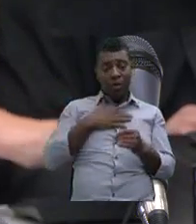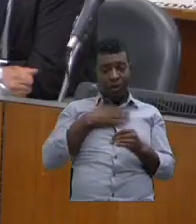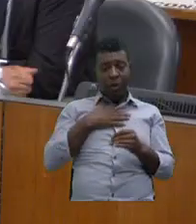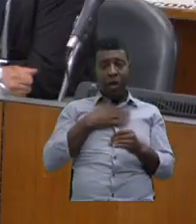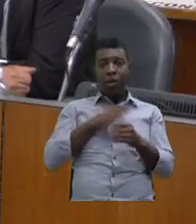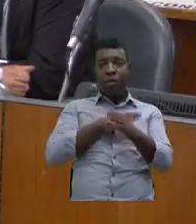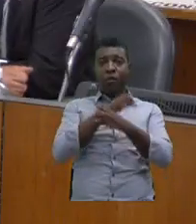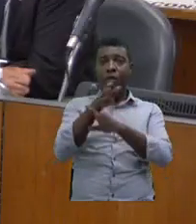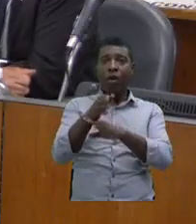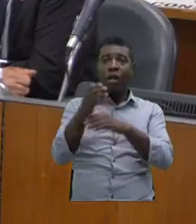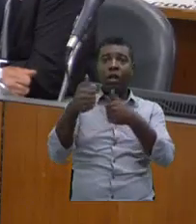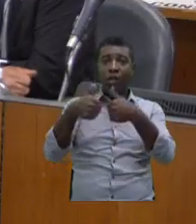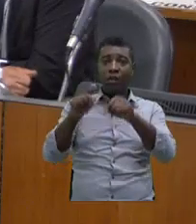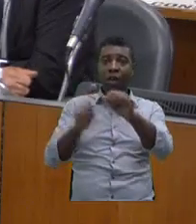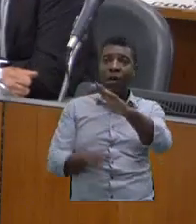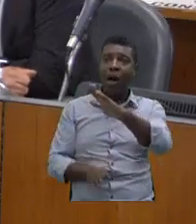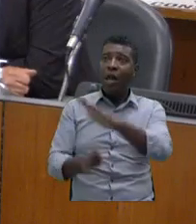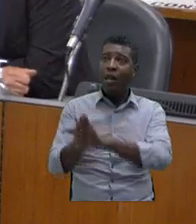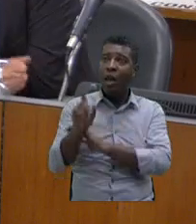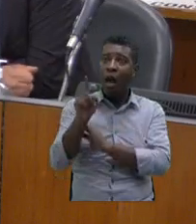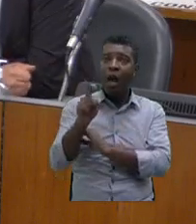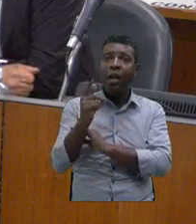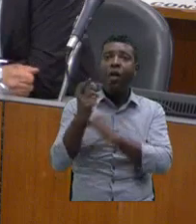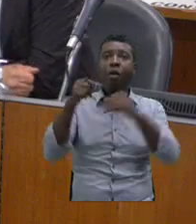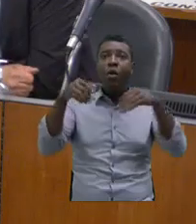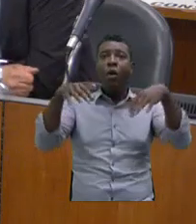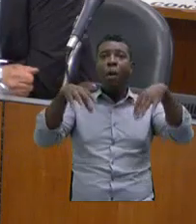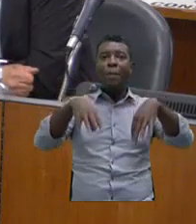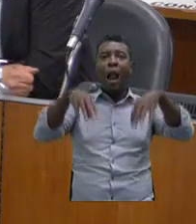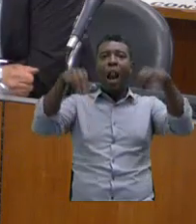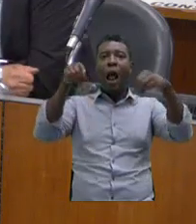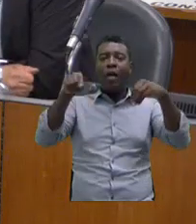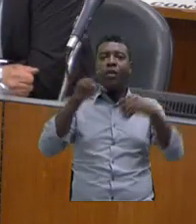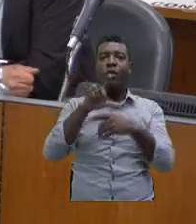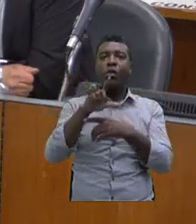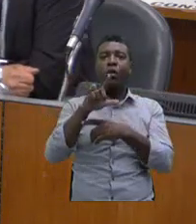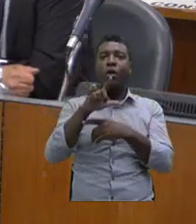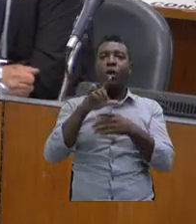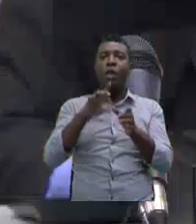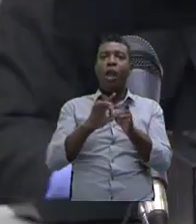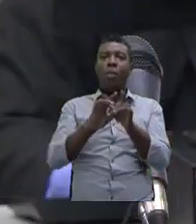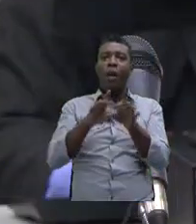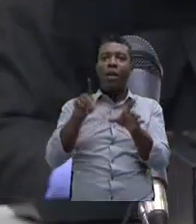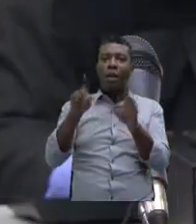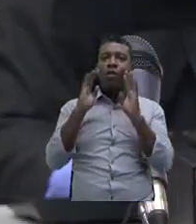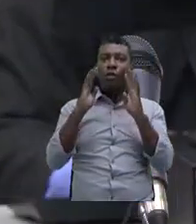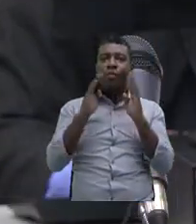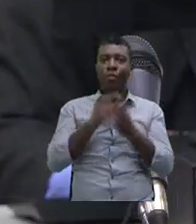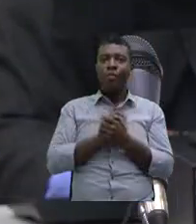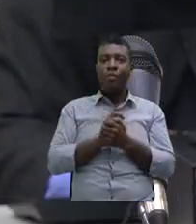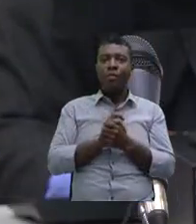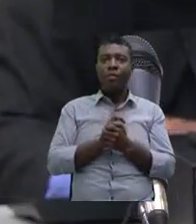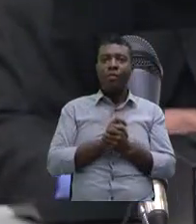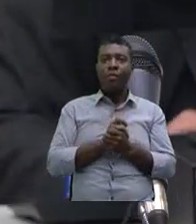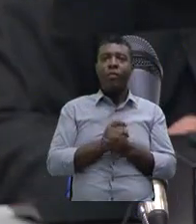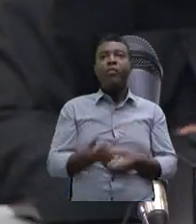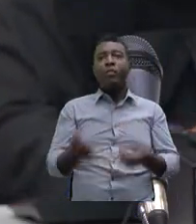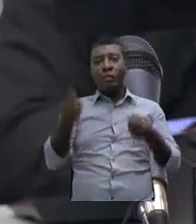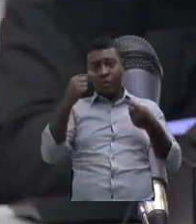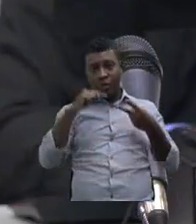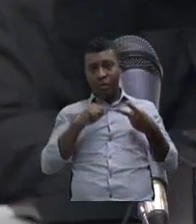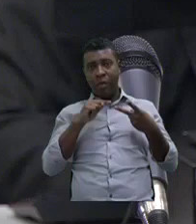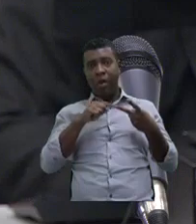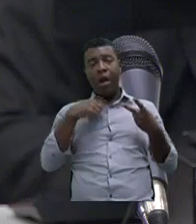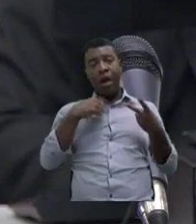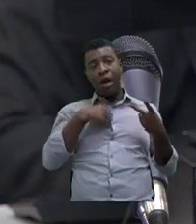onde vai no Palácio da Liberdade. E estava feliz com o que viram lá. Eu fui no Palácio